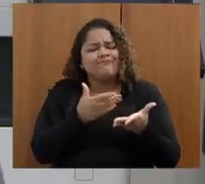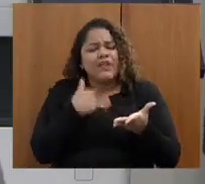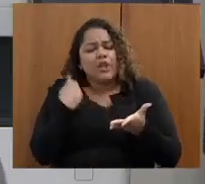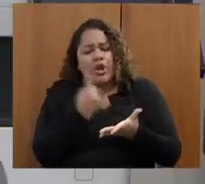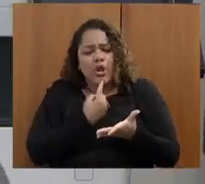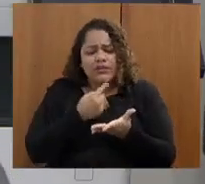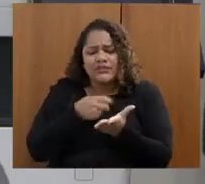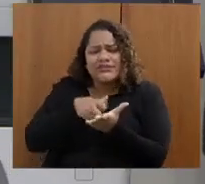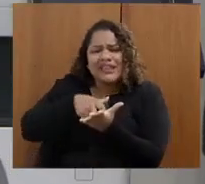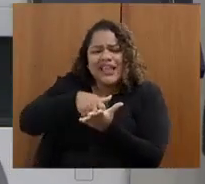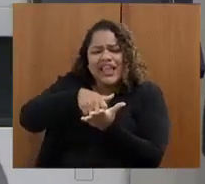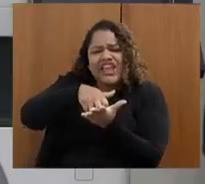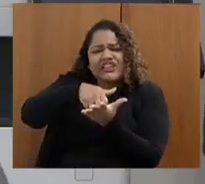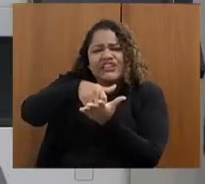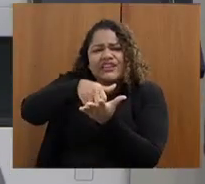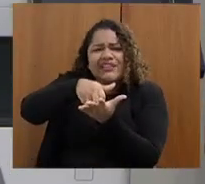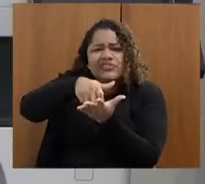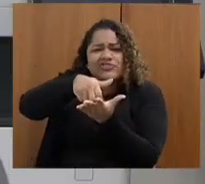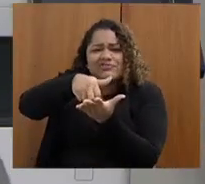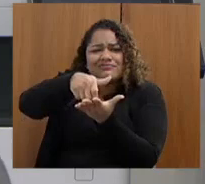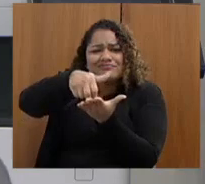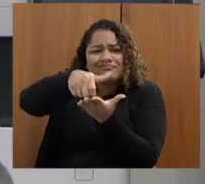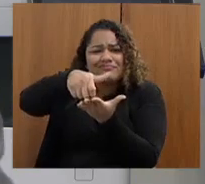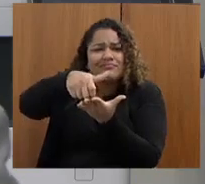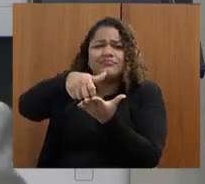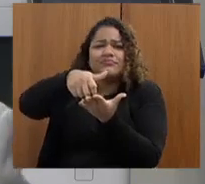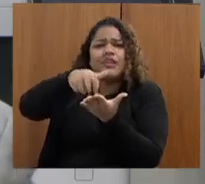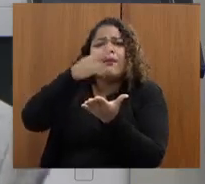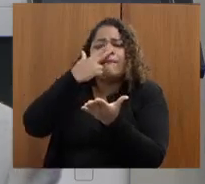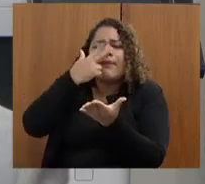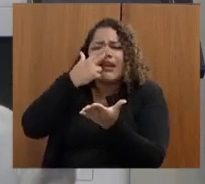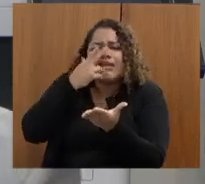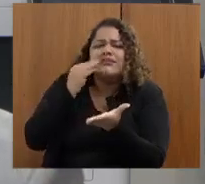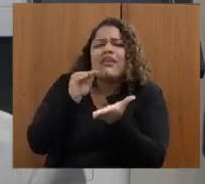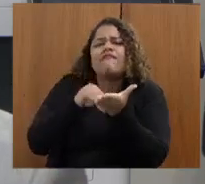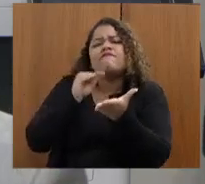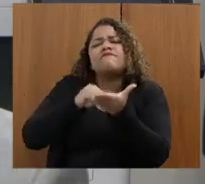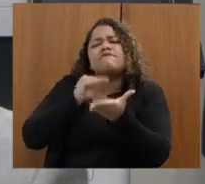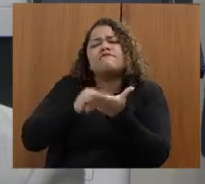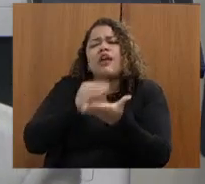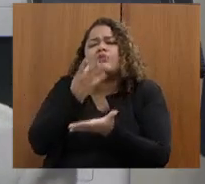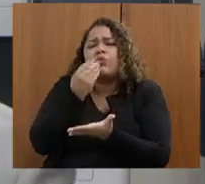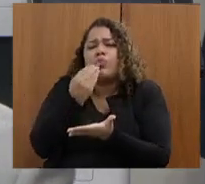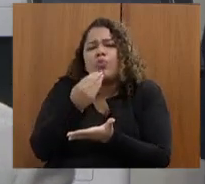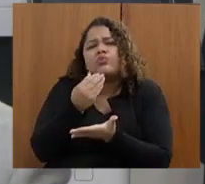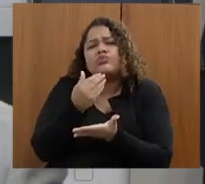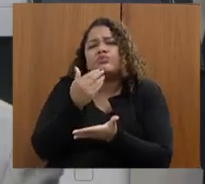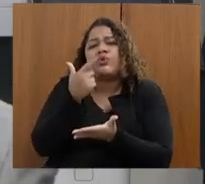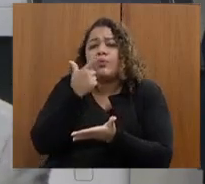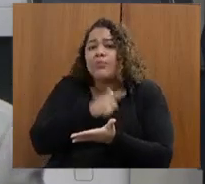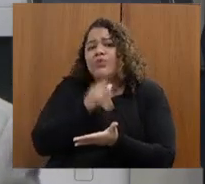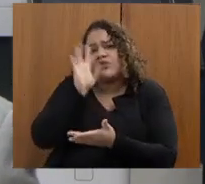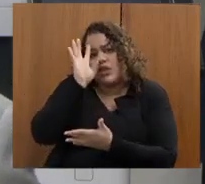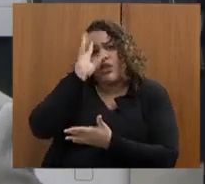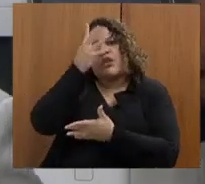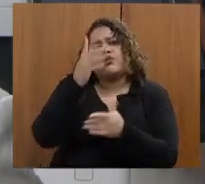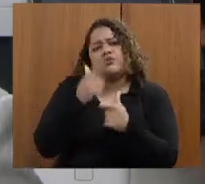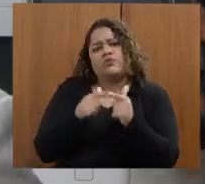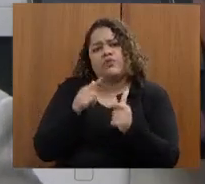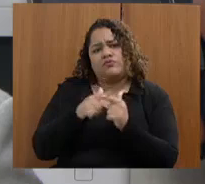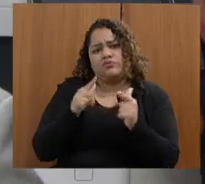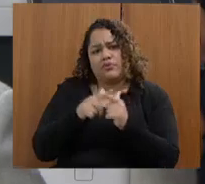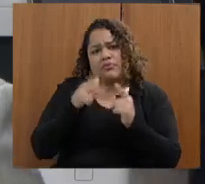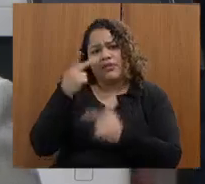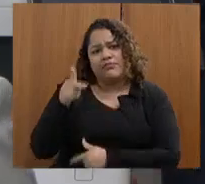da velocidade que a gente deveria em respostas para os problemas enfrentados pela Universidade do Estado de Minas Gerais